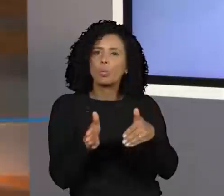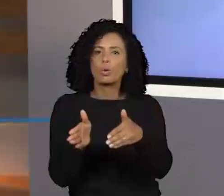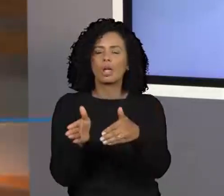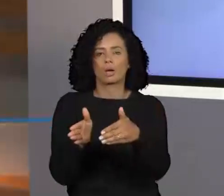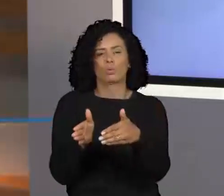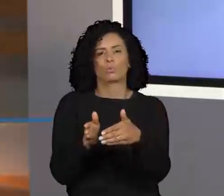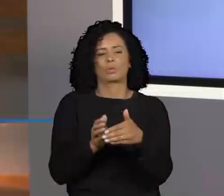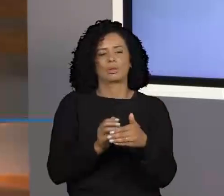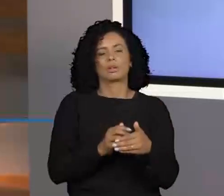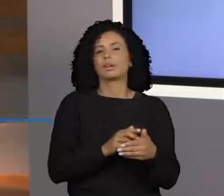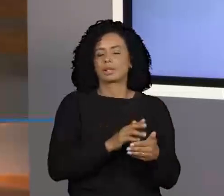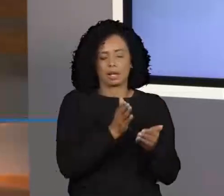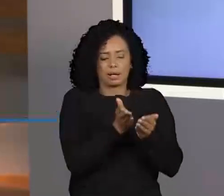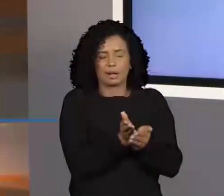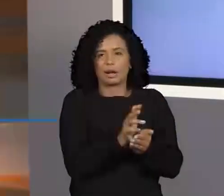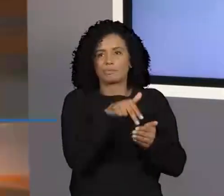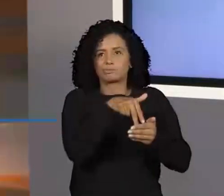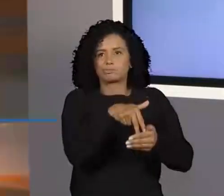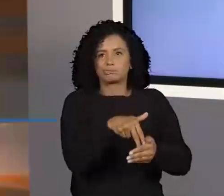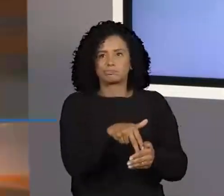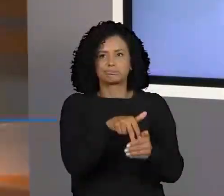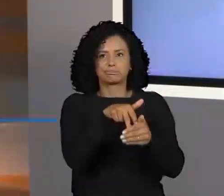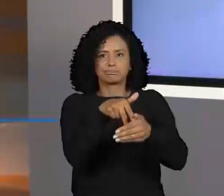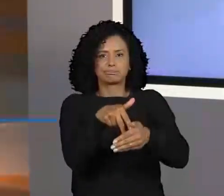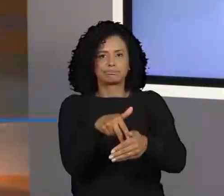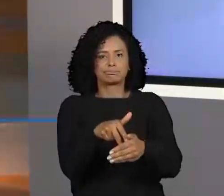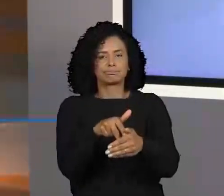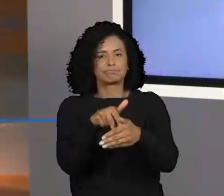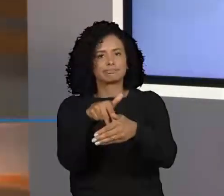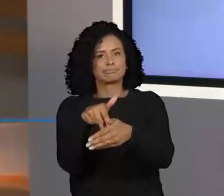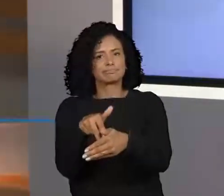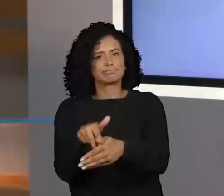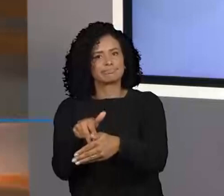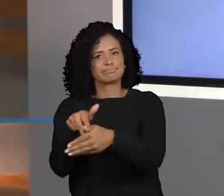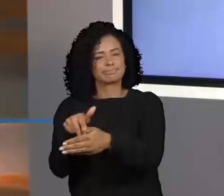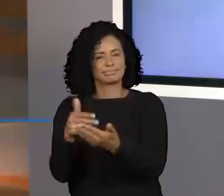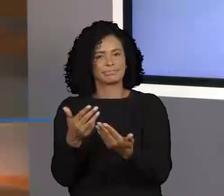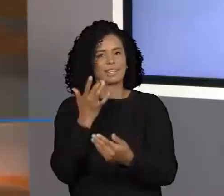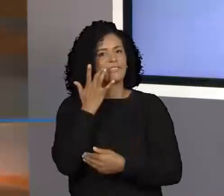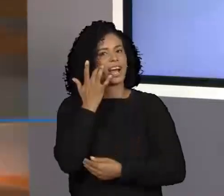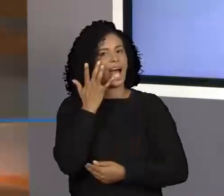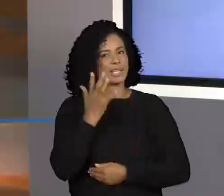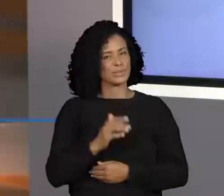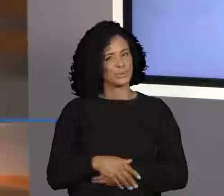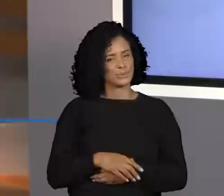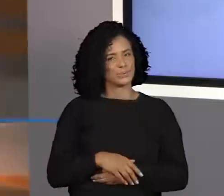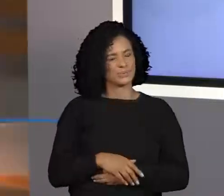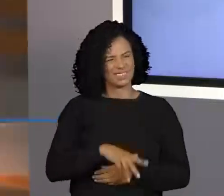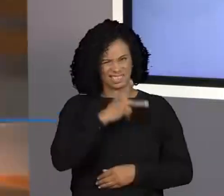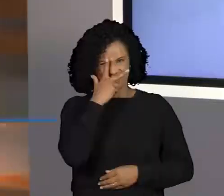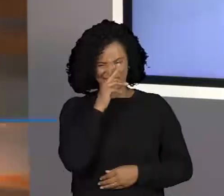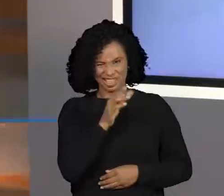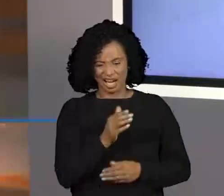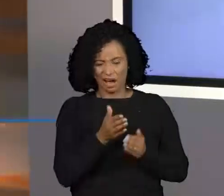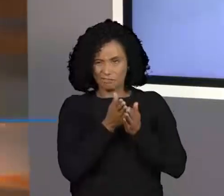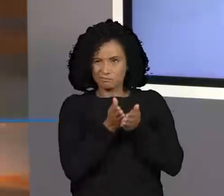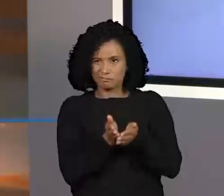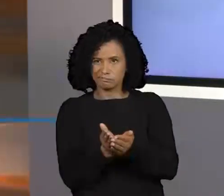uma forma aí de transporte para esse período. Mas será que parou o transporte nas canoas?